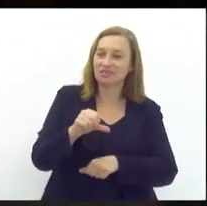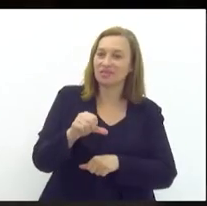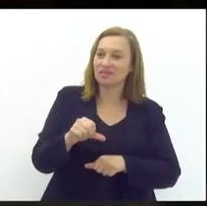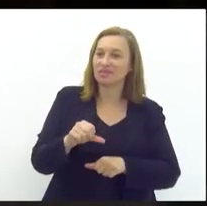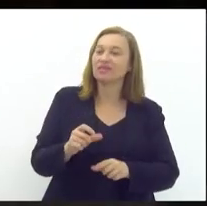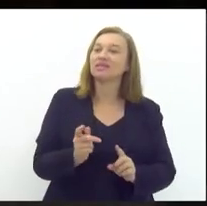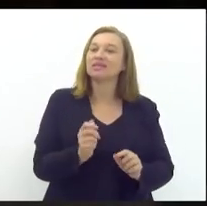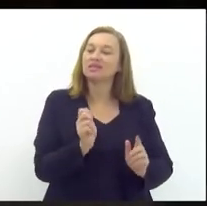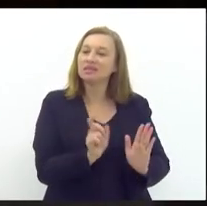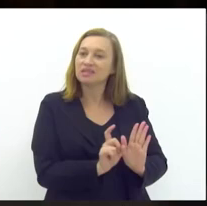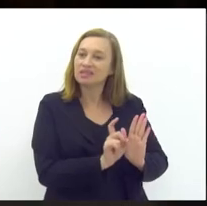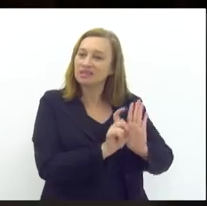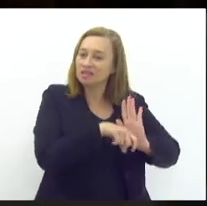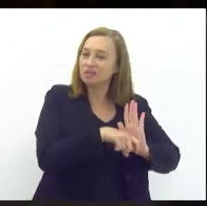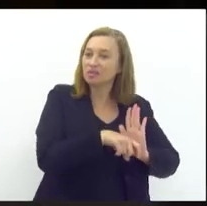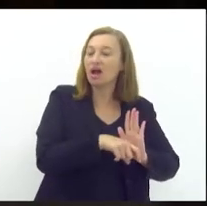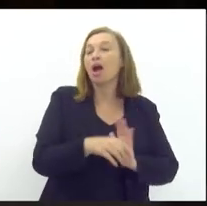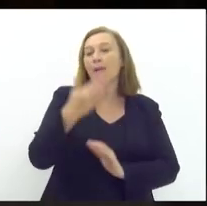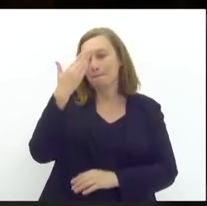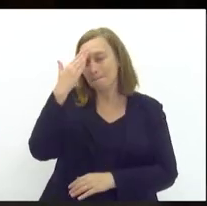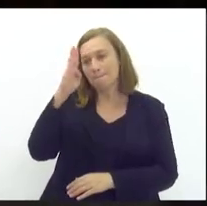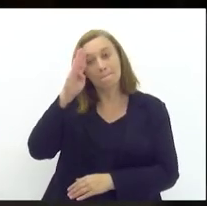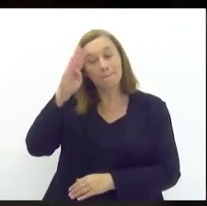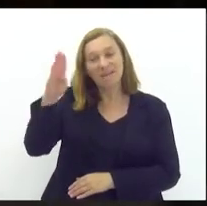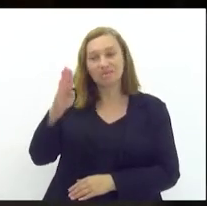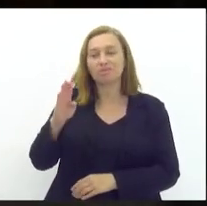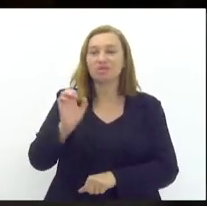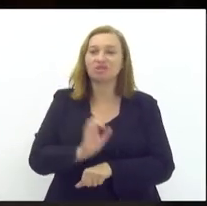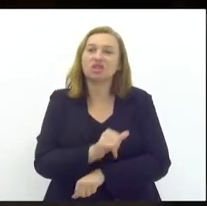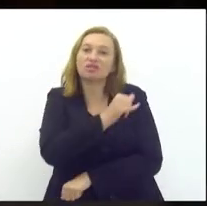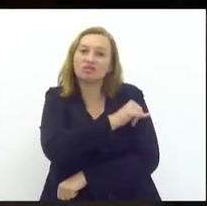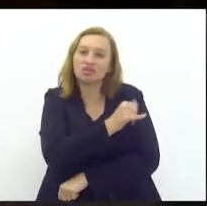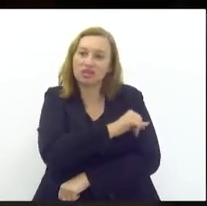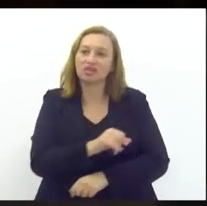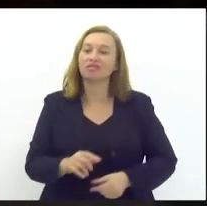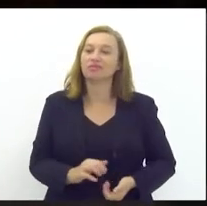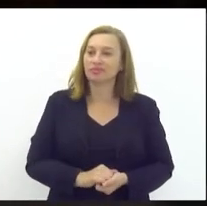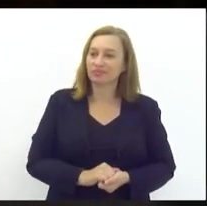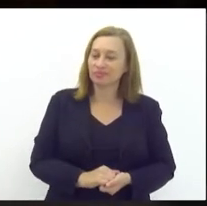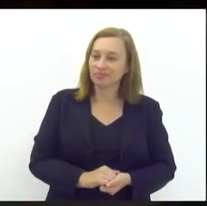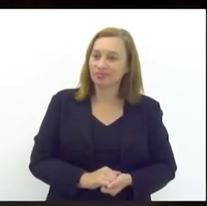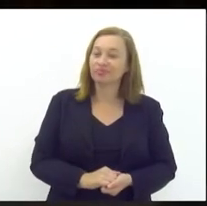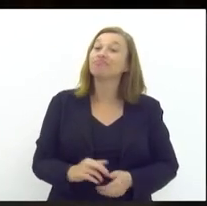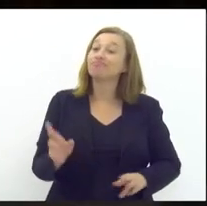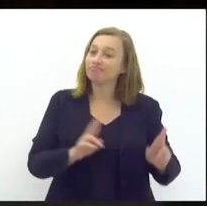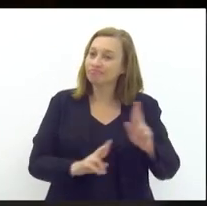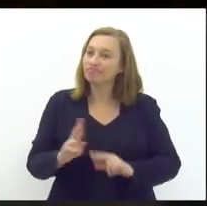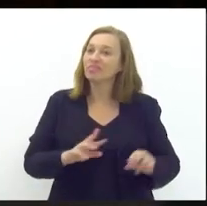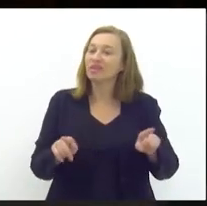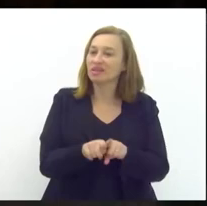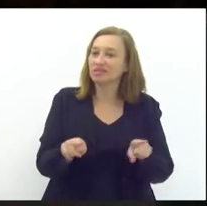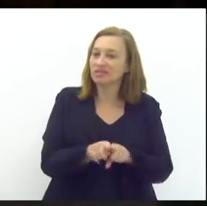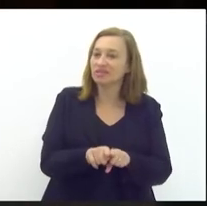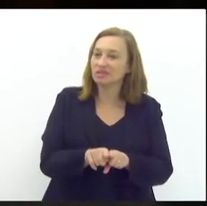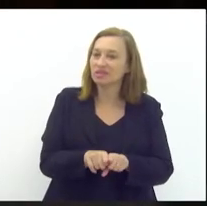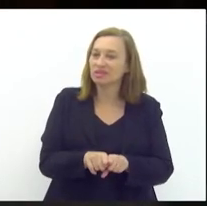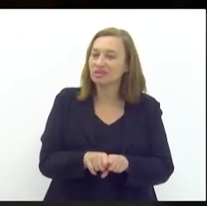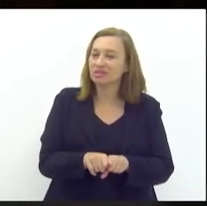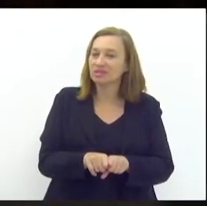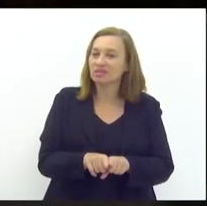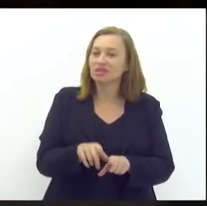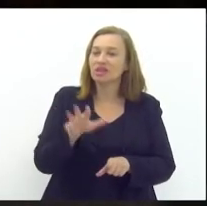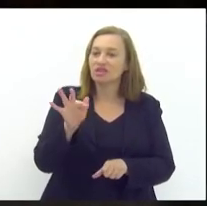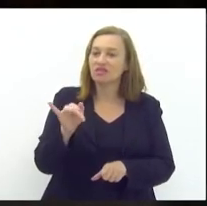Principalmente ao nosso em relação ao nosso Estado do Rio de Janeiro mas em relação também ao funcionamento do